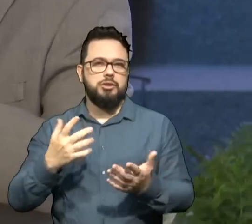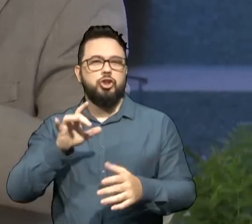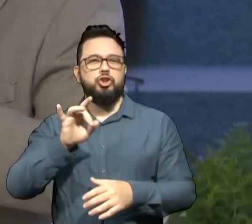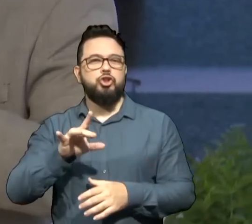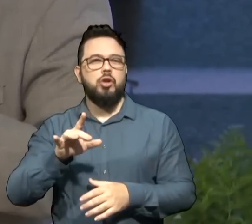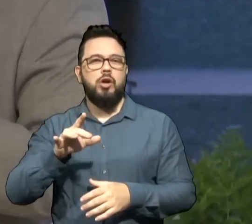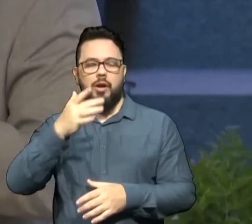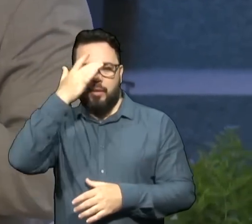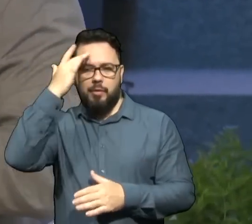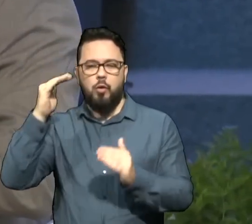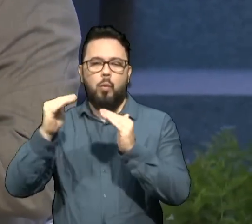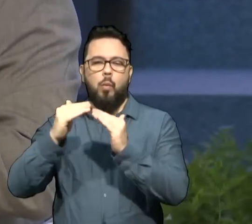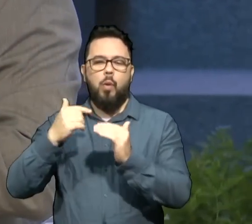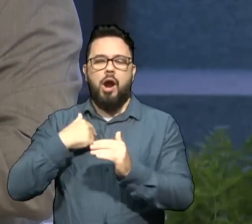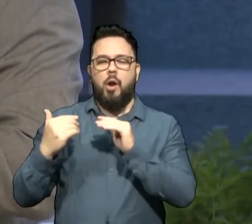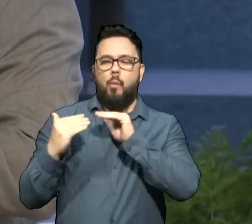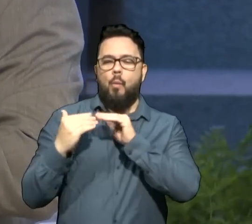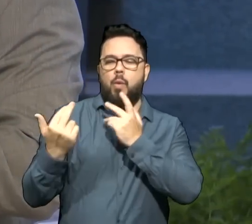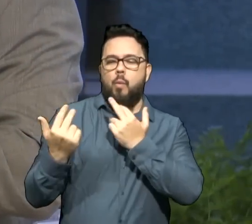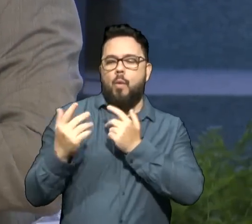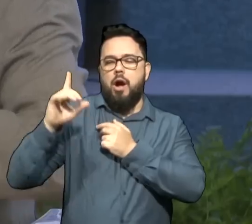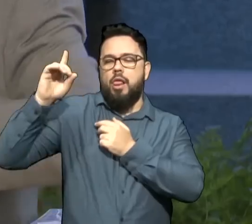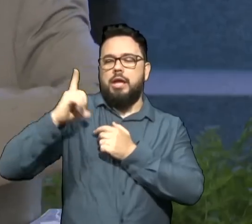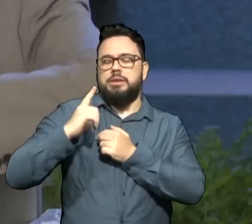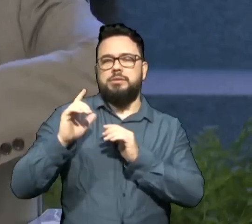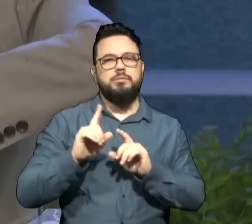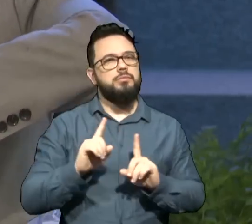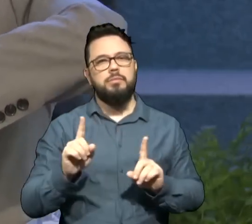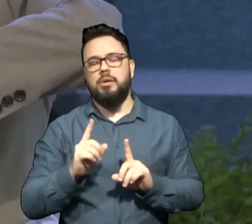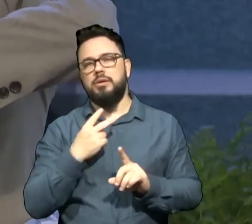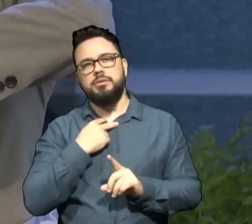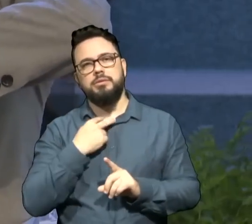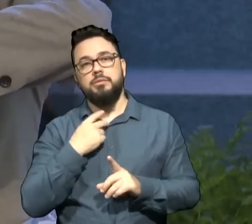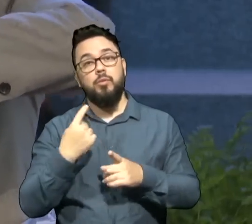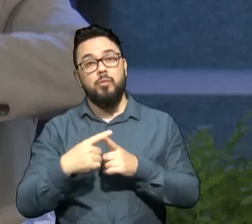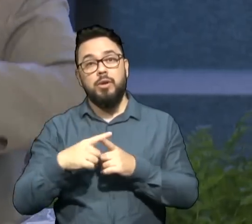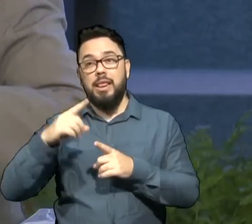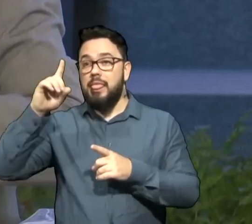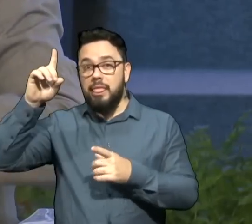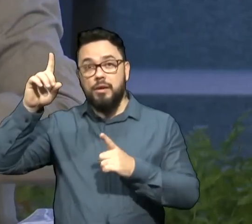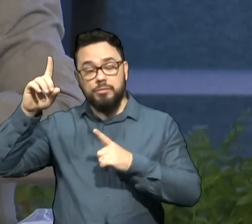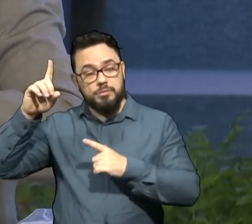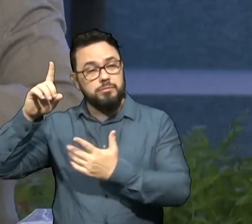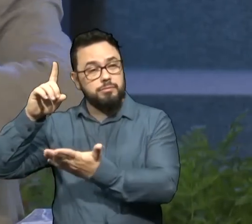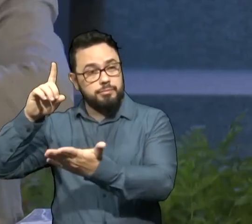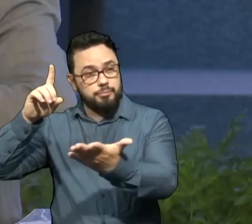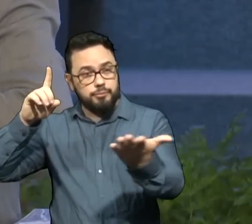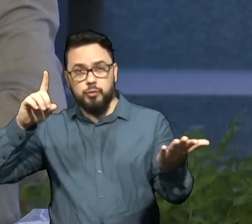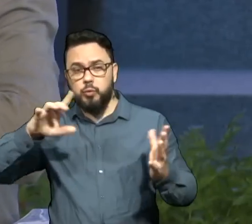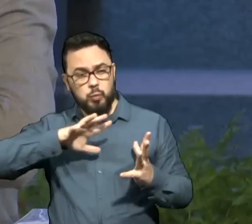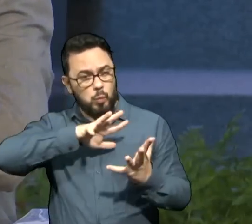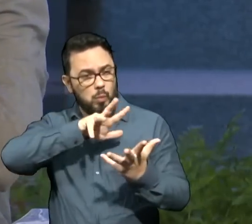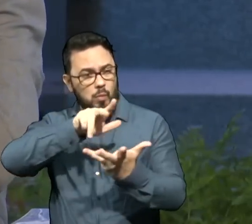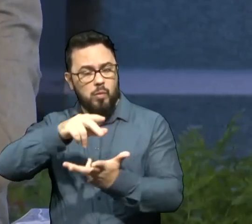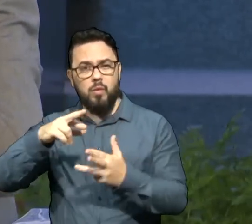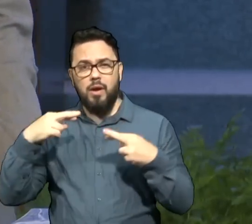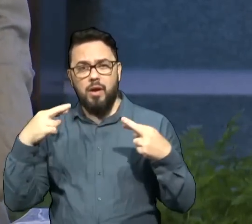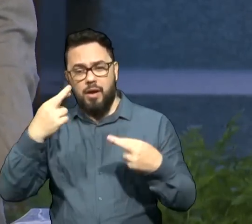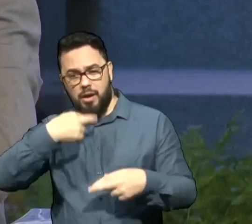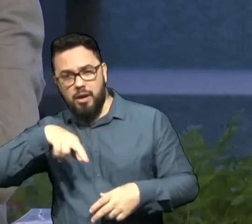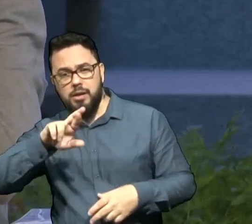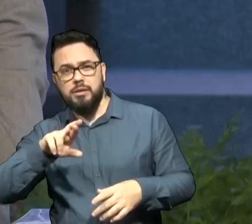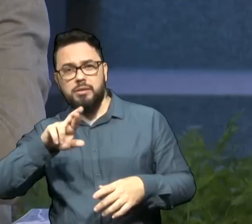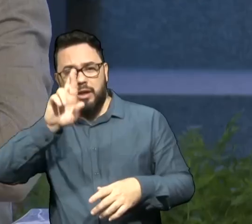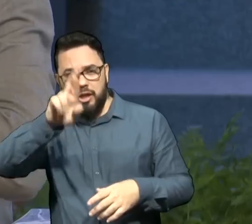aqueles que concordam comigo estão ao lado de Deus porque hoje Deus tem filhos espalhados em todo o globo em todas as religiões e até